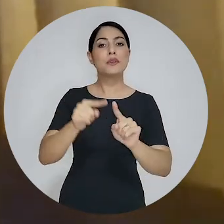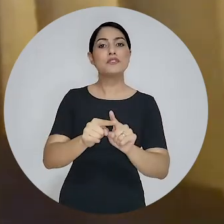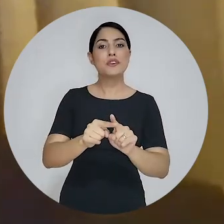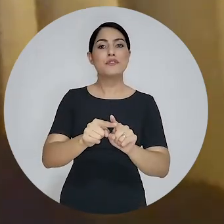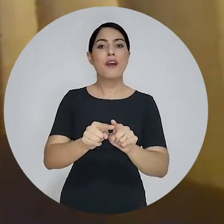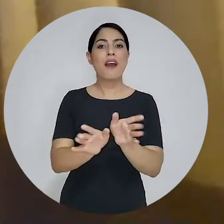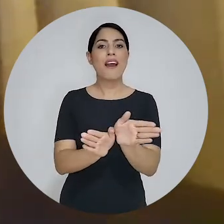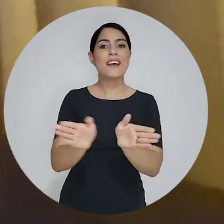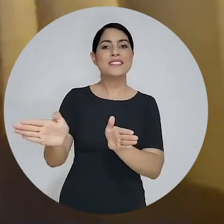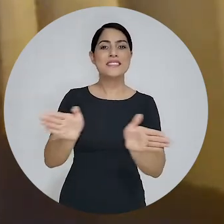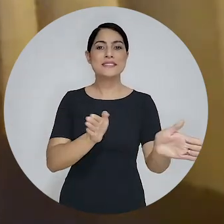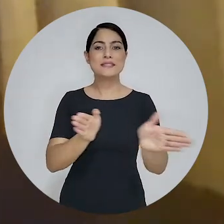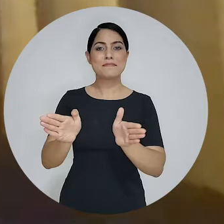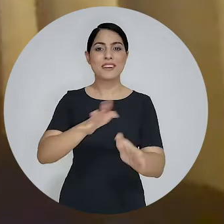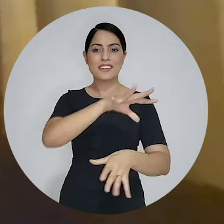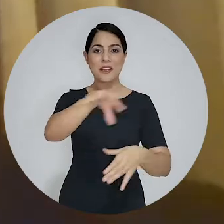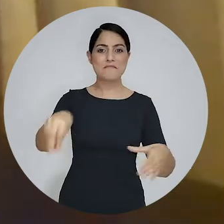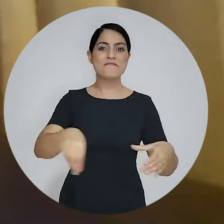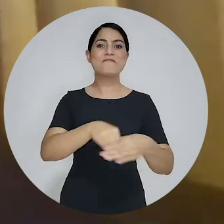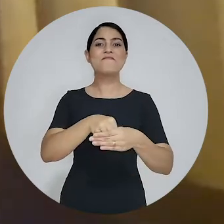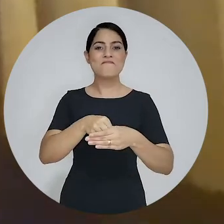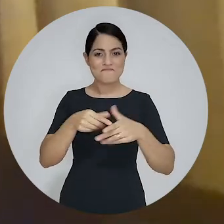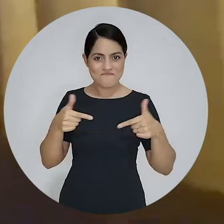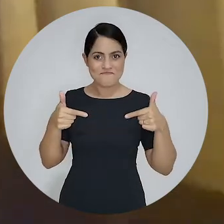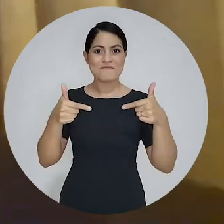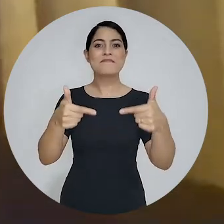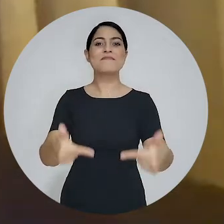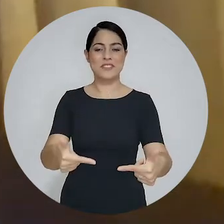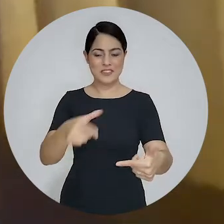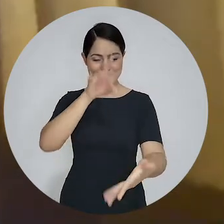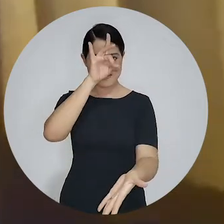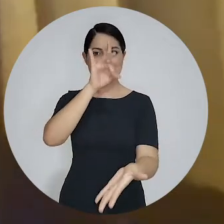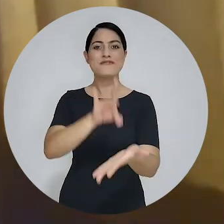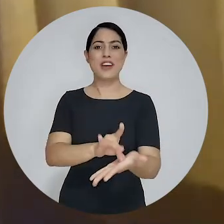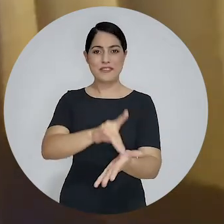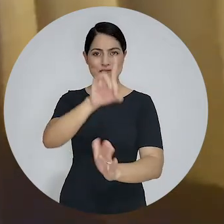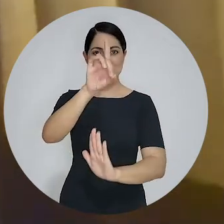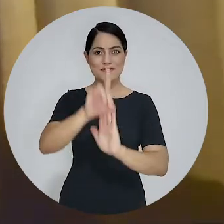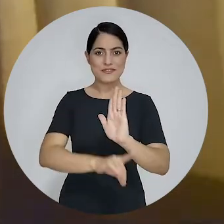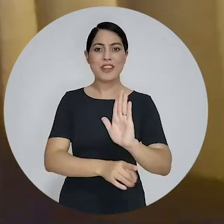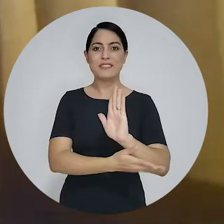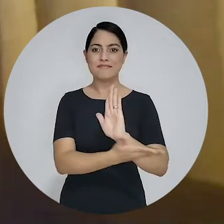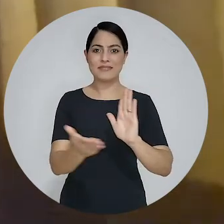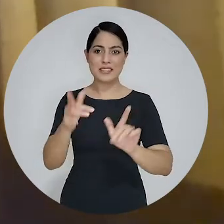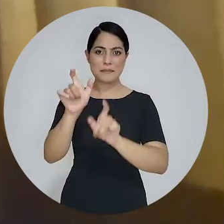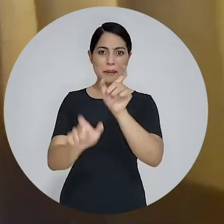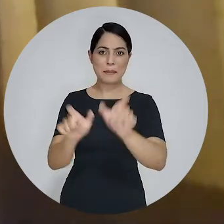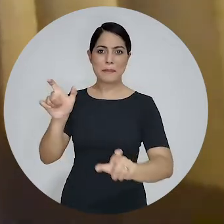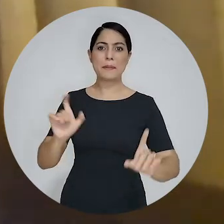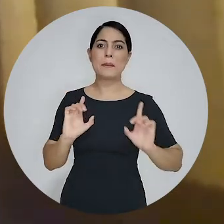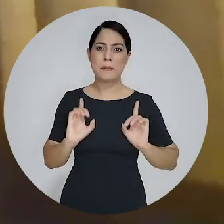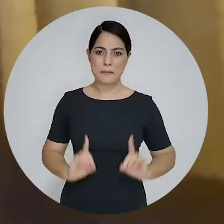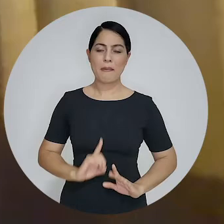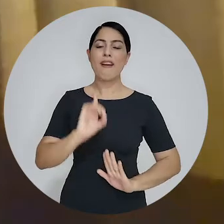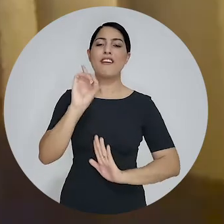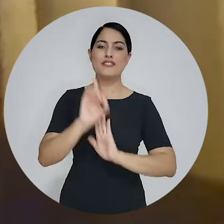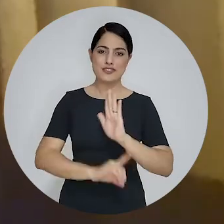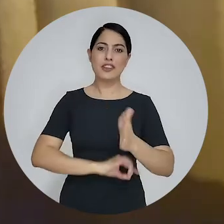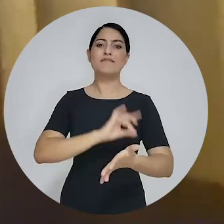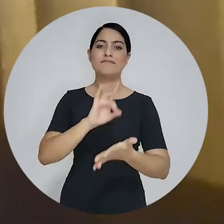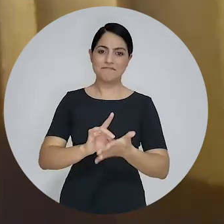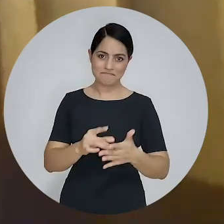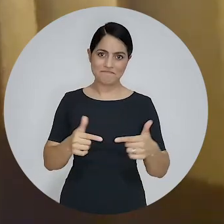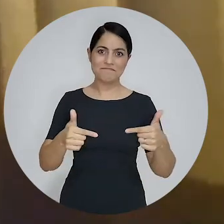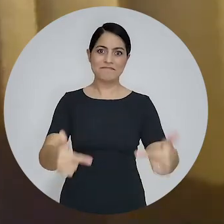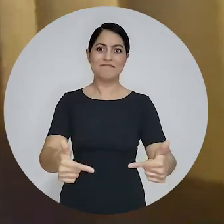possam permitir a maior acessibilidade, a inclusão e a concretização dos direitos deste